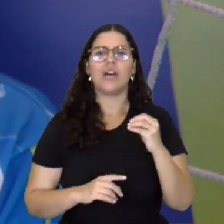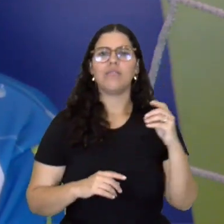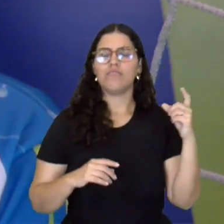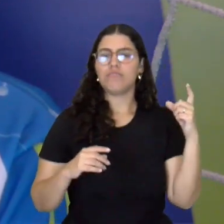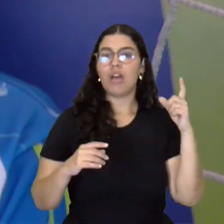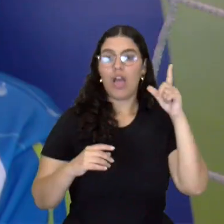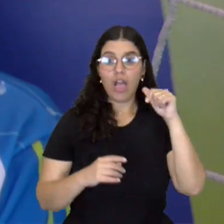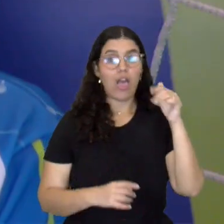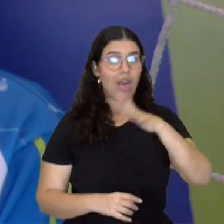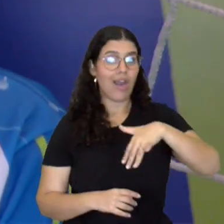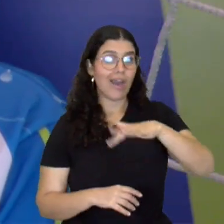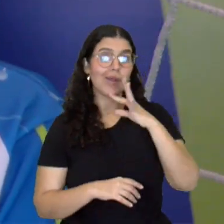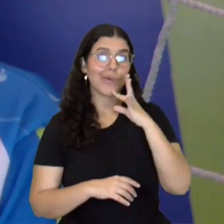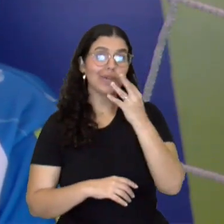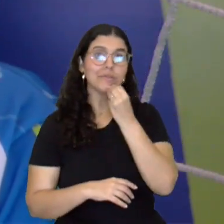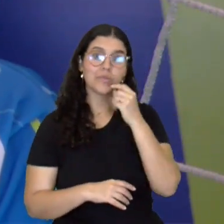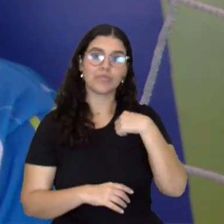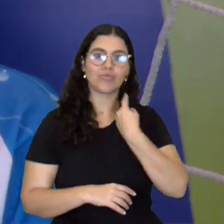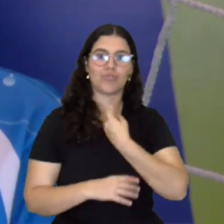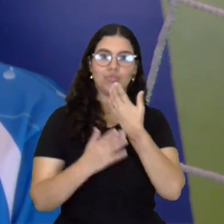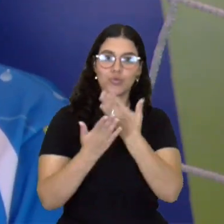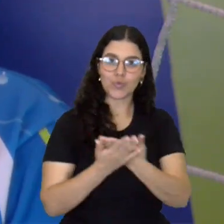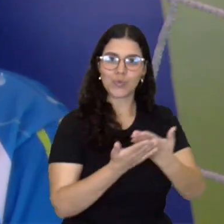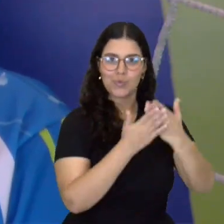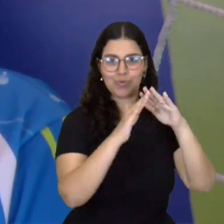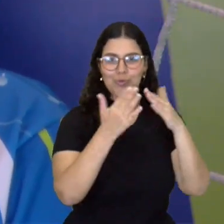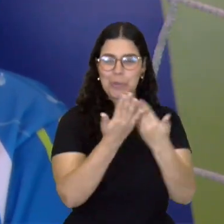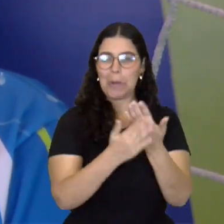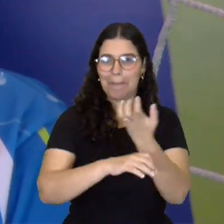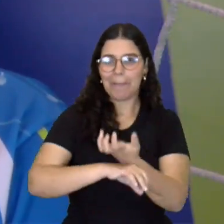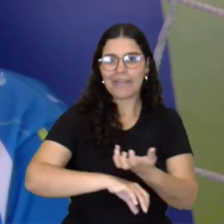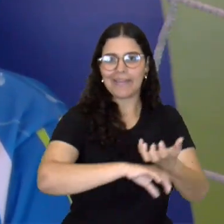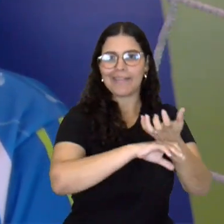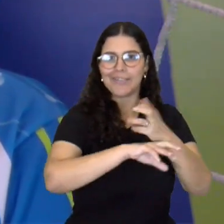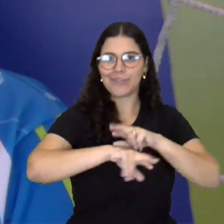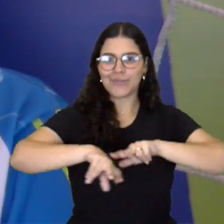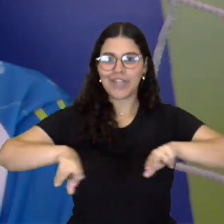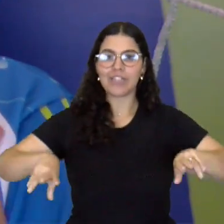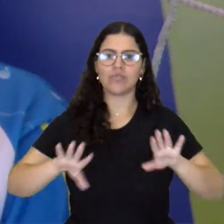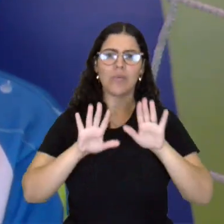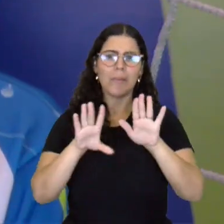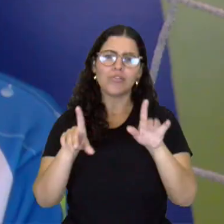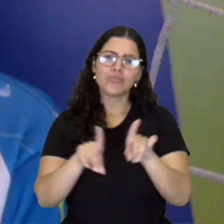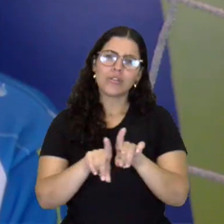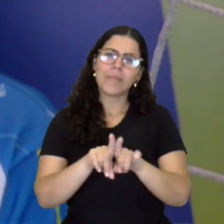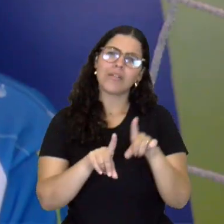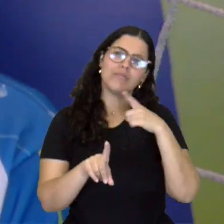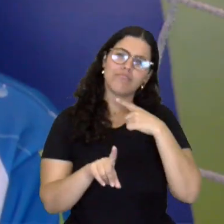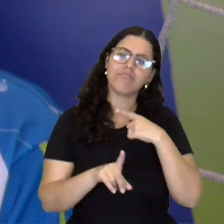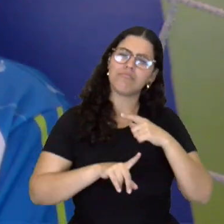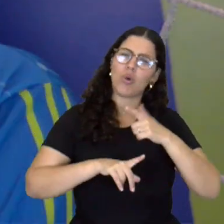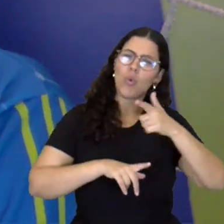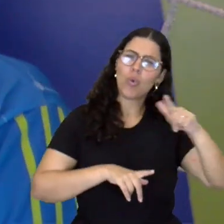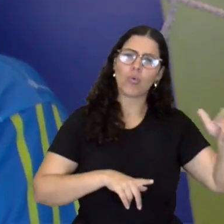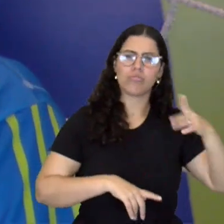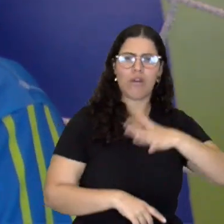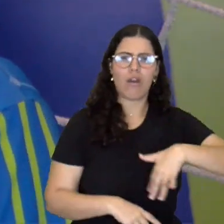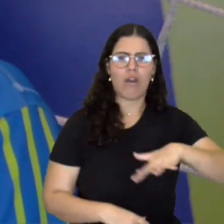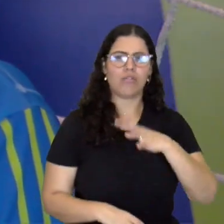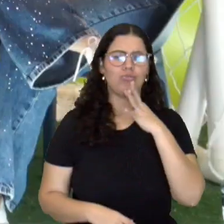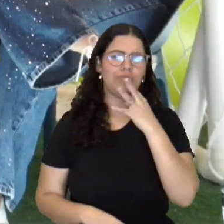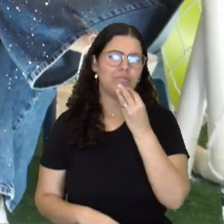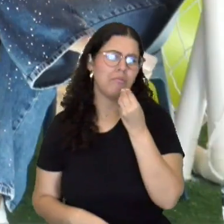tem na nossa escola, né? As matérias. E também a gente levar também para várias áreas de conhecimento e de